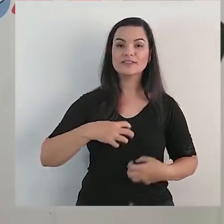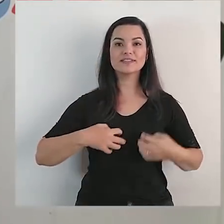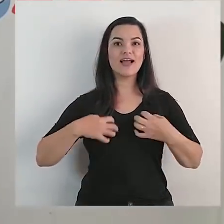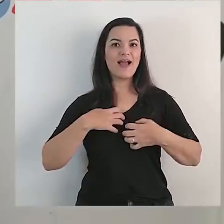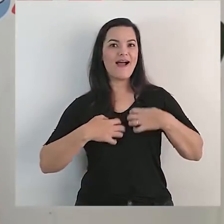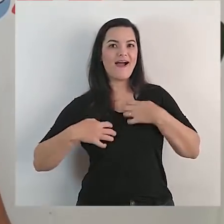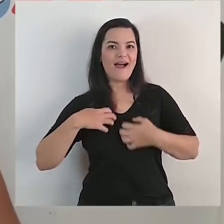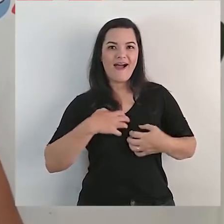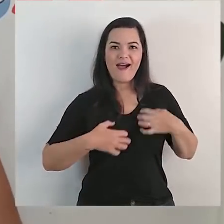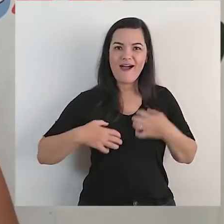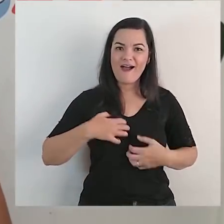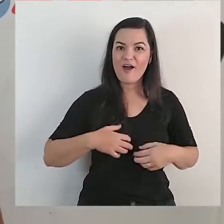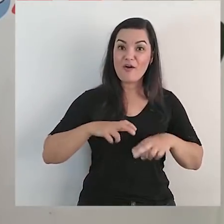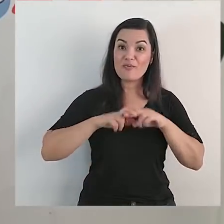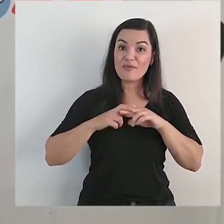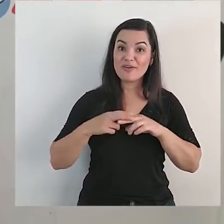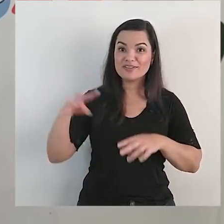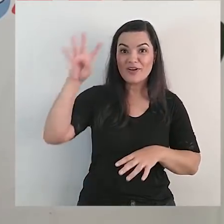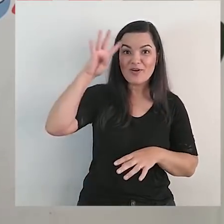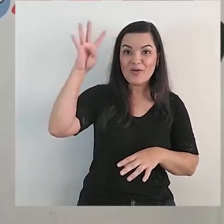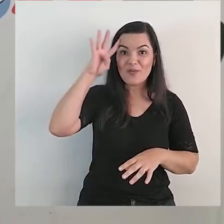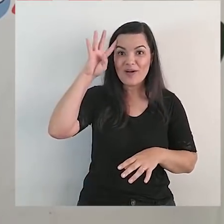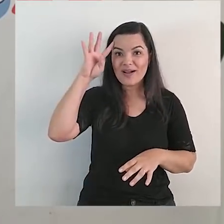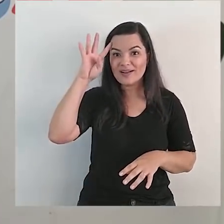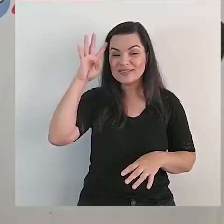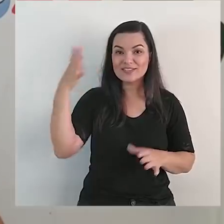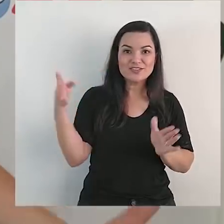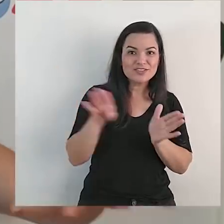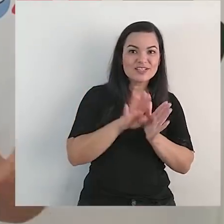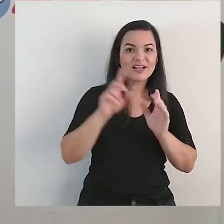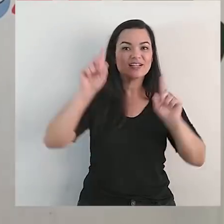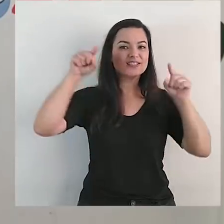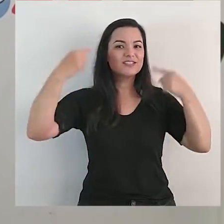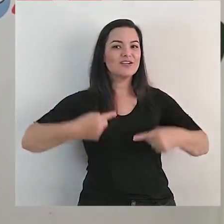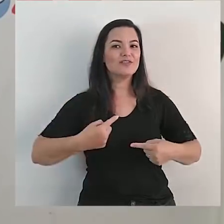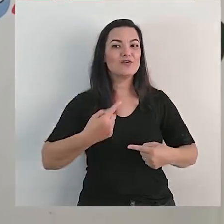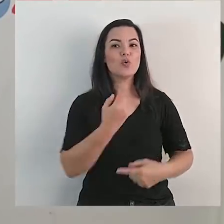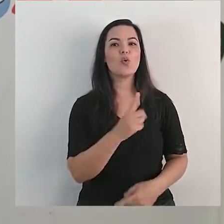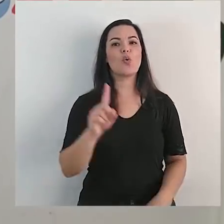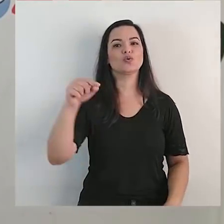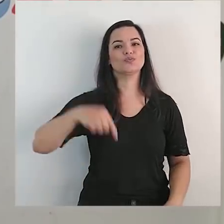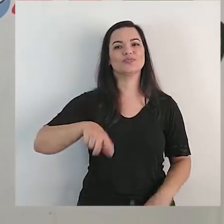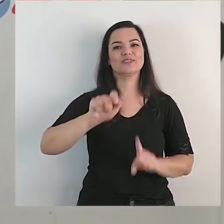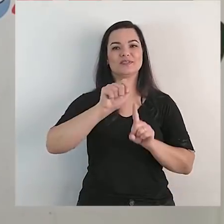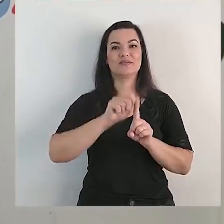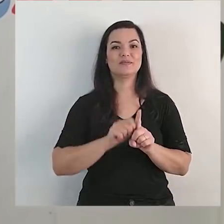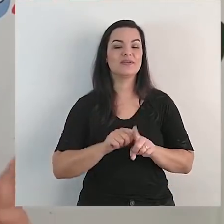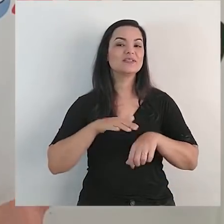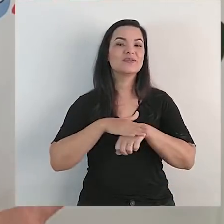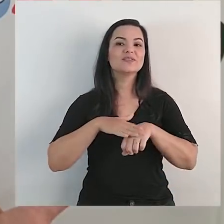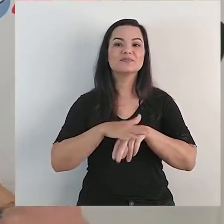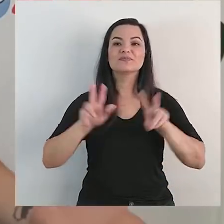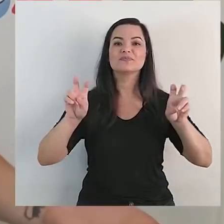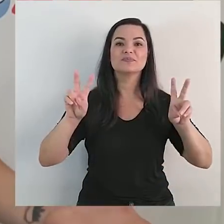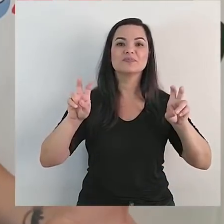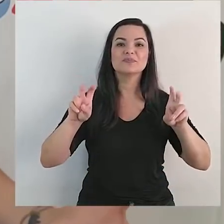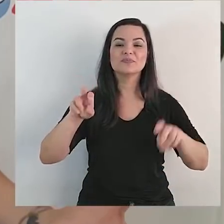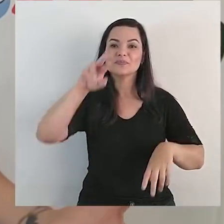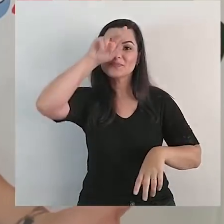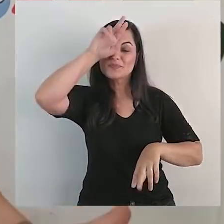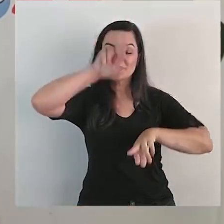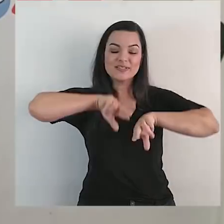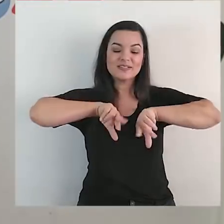que vocês estão ansiosos para quarta-feira, nosso último desafio do mês, falando aí sobre